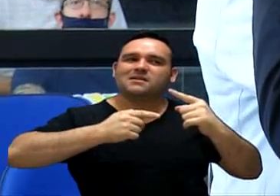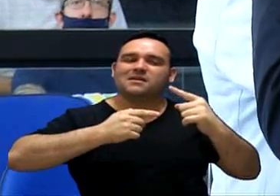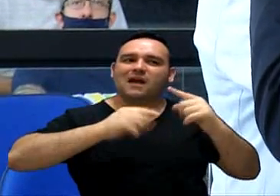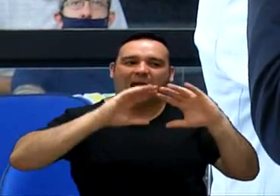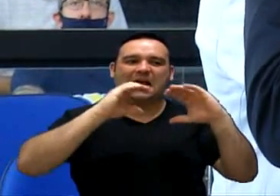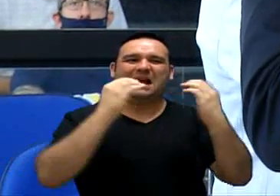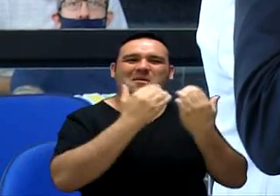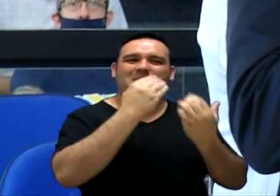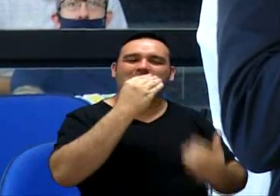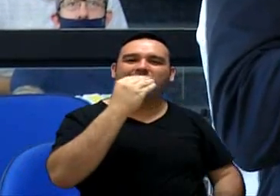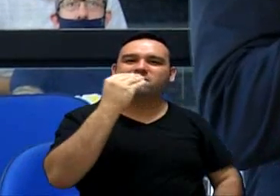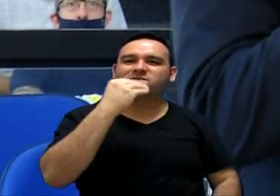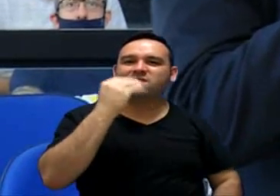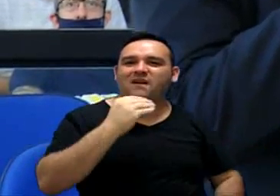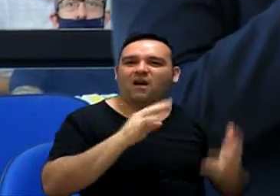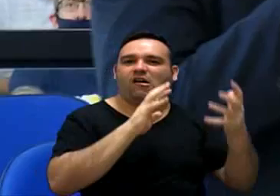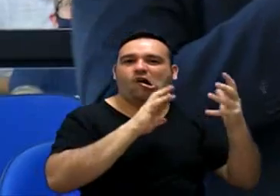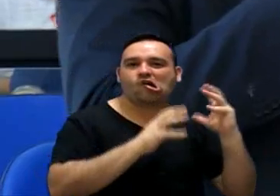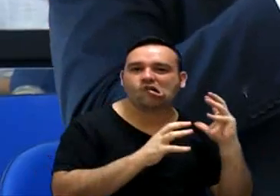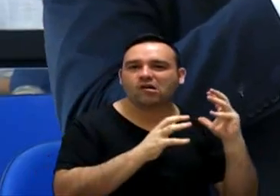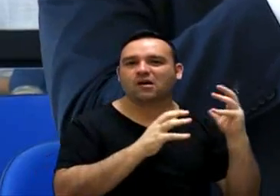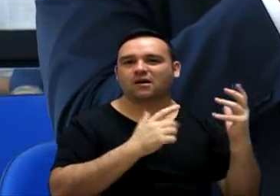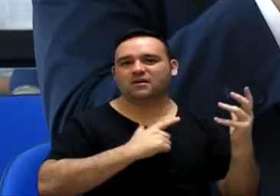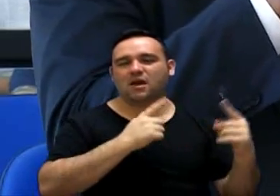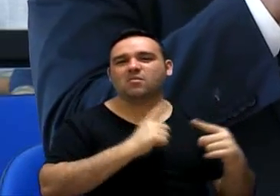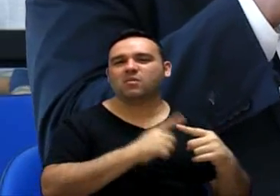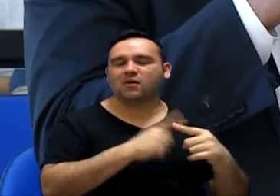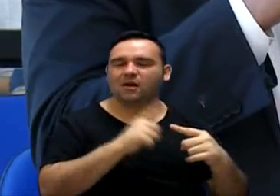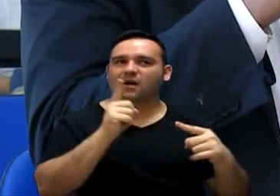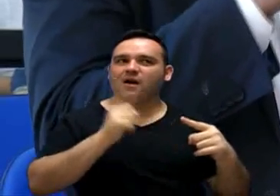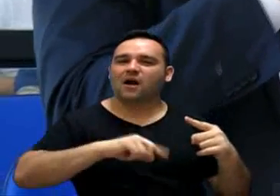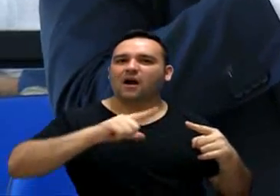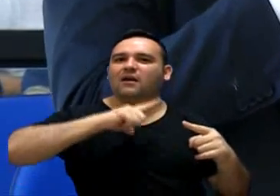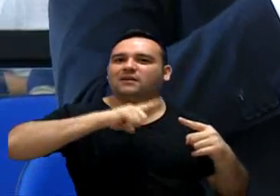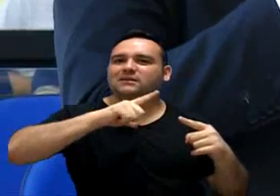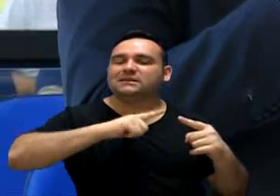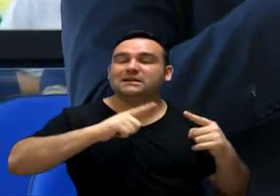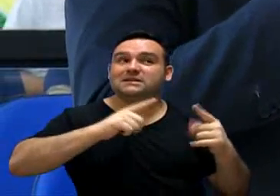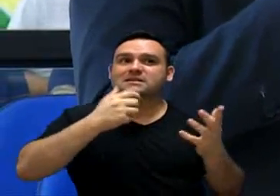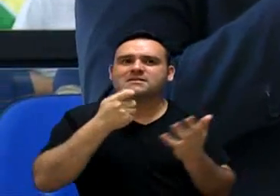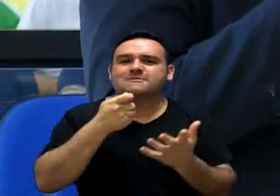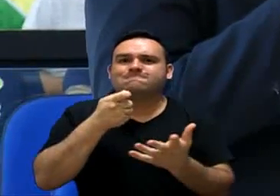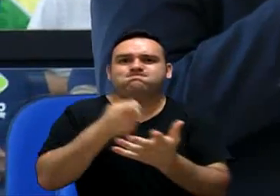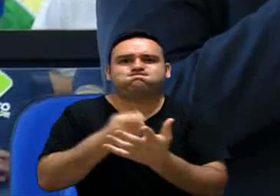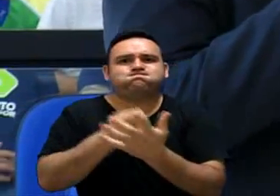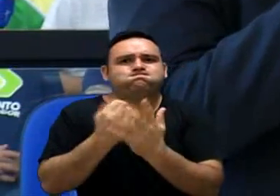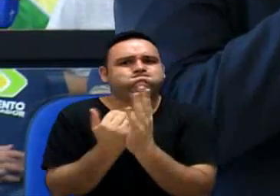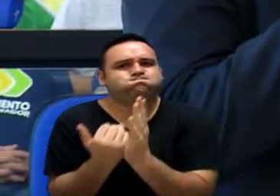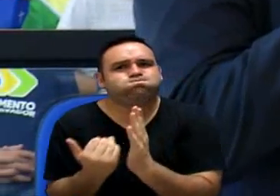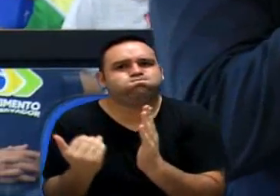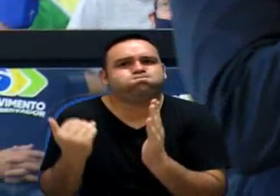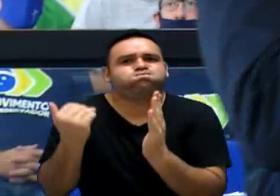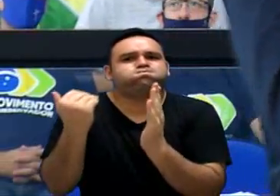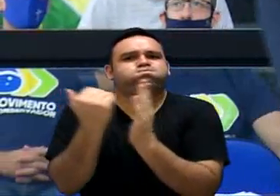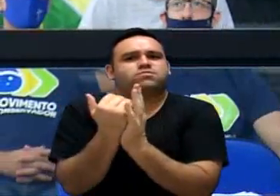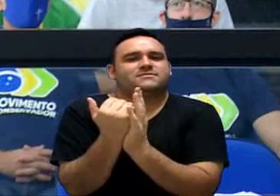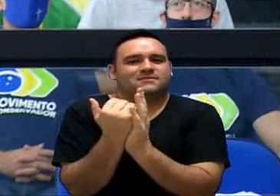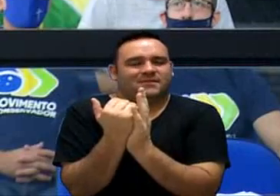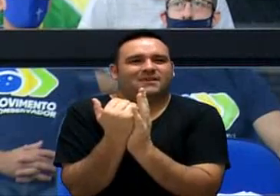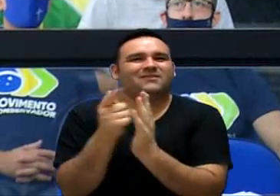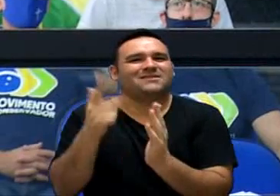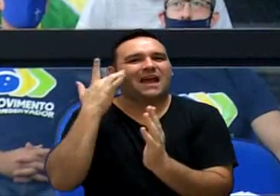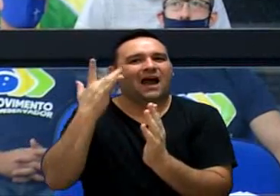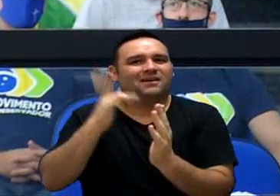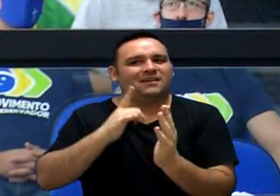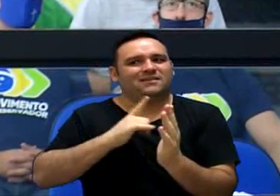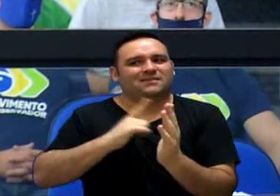poder legislativo através da força excessiva que o vereador acha que